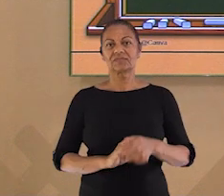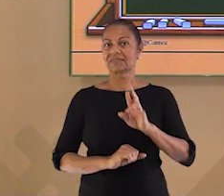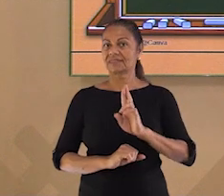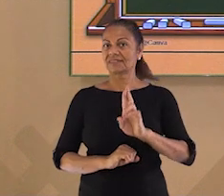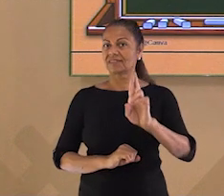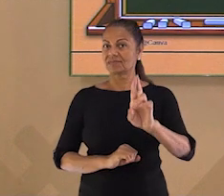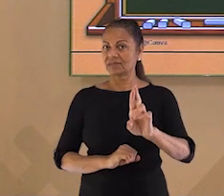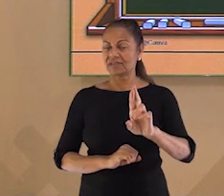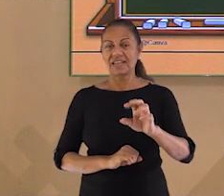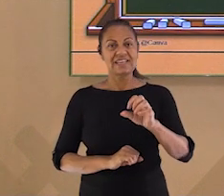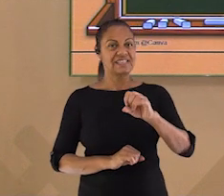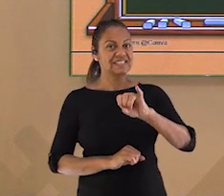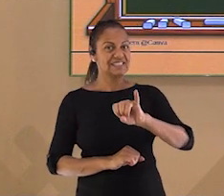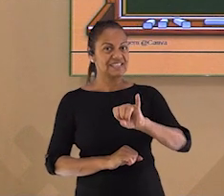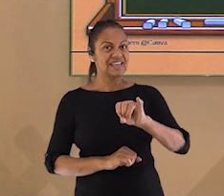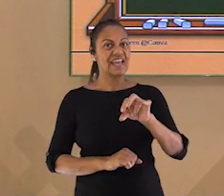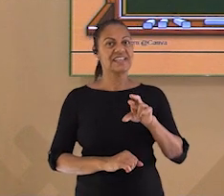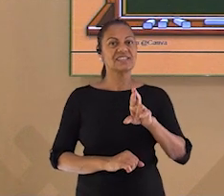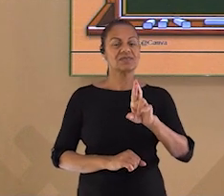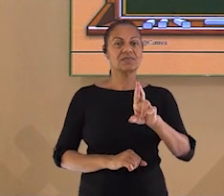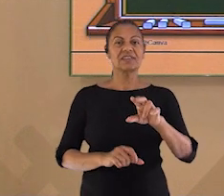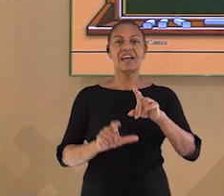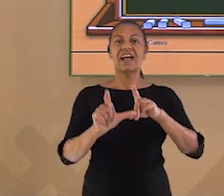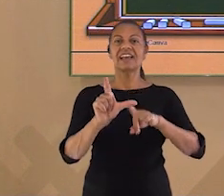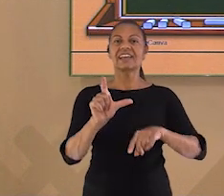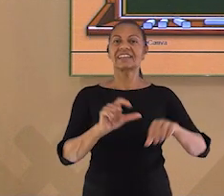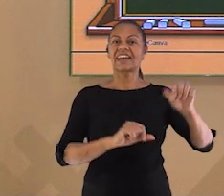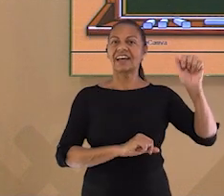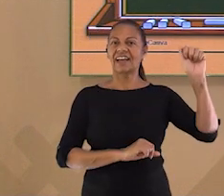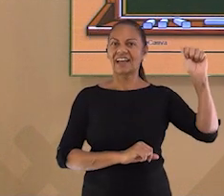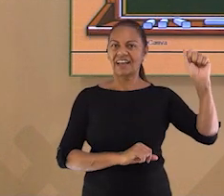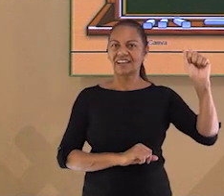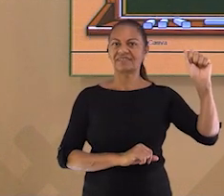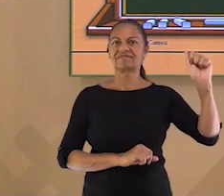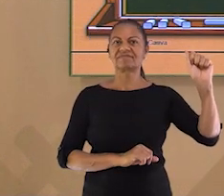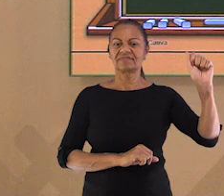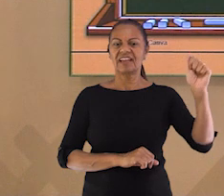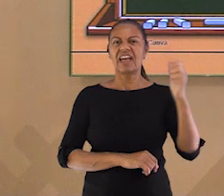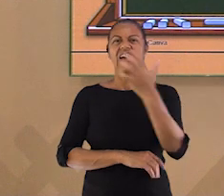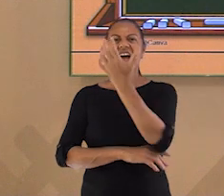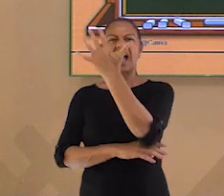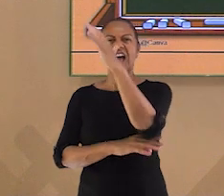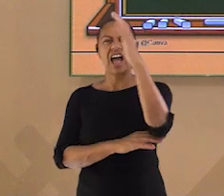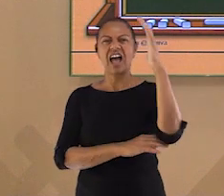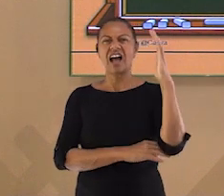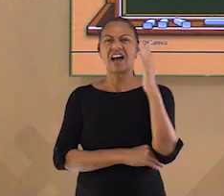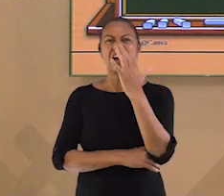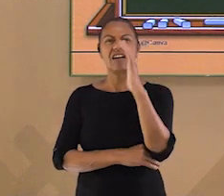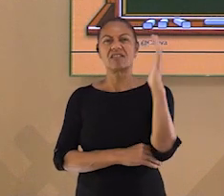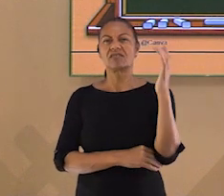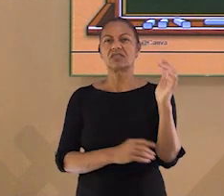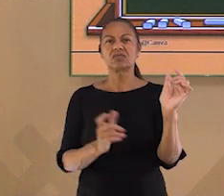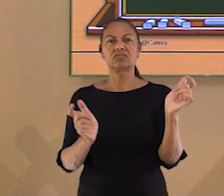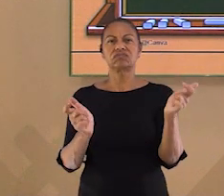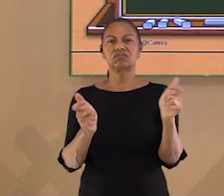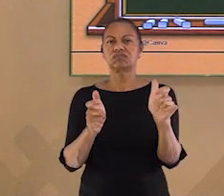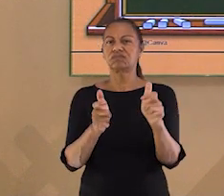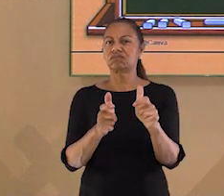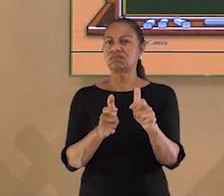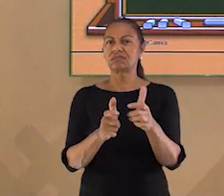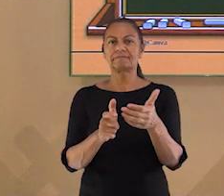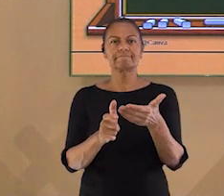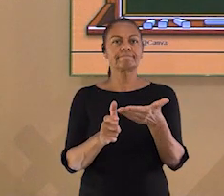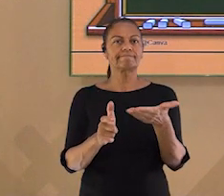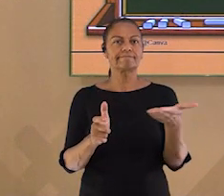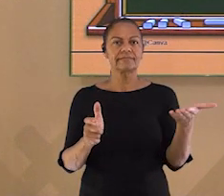Vamos para a correção. Acertou quem respondeu a letra A. A ausência de áreas verdes é um dos